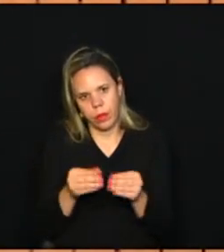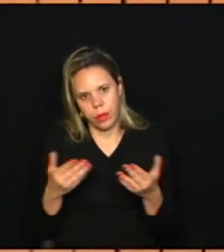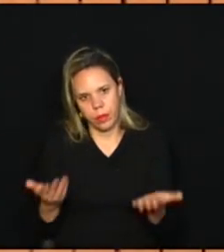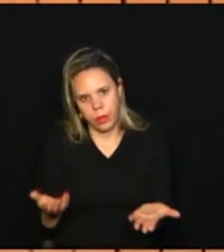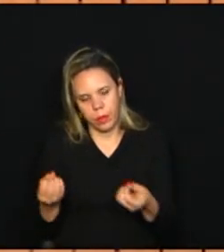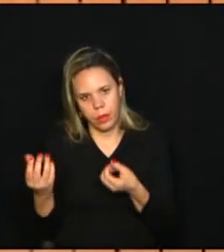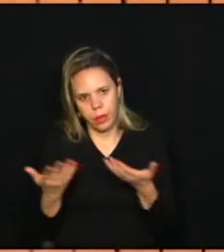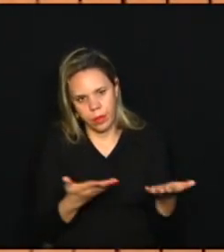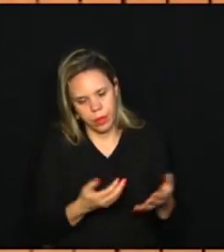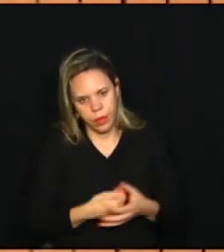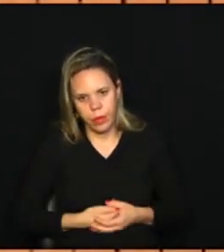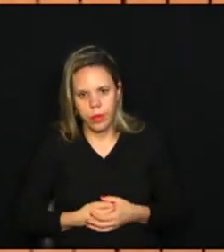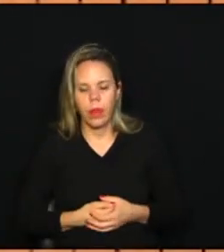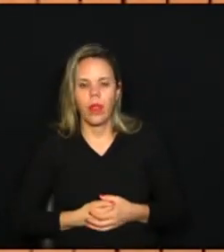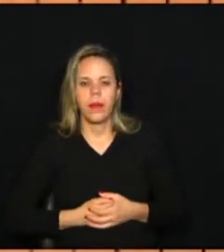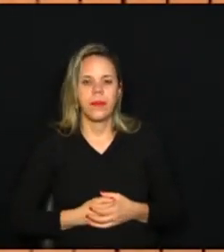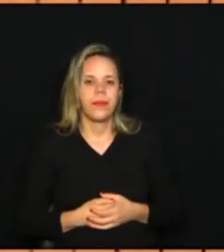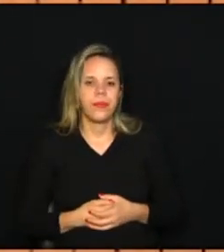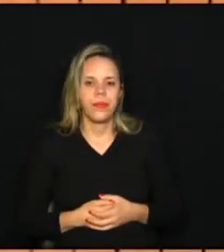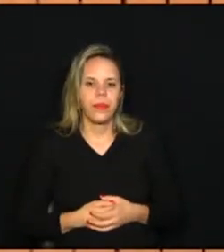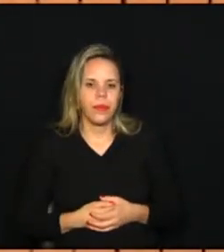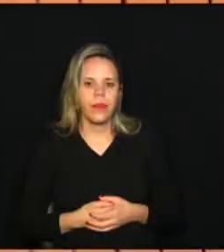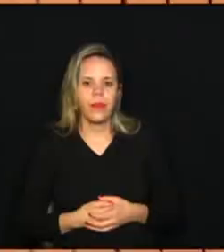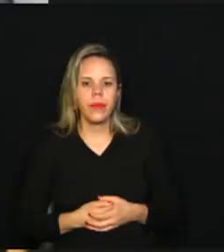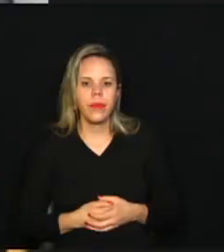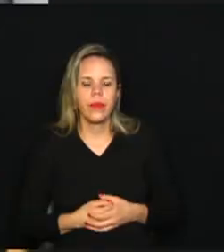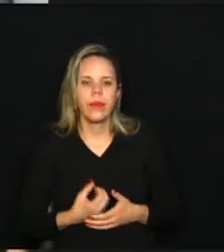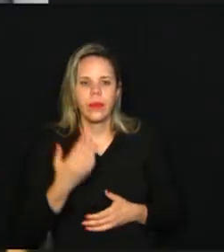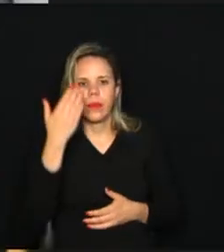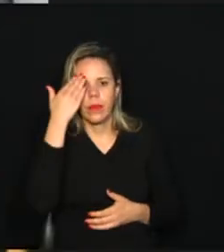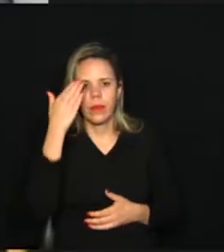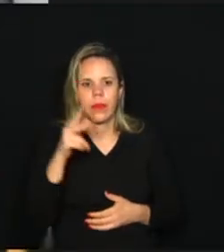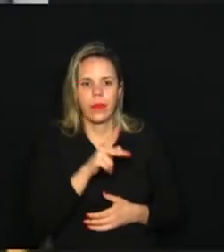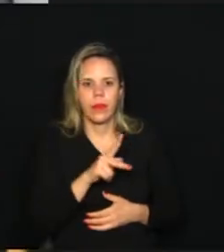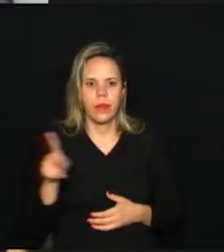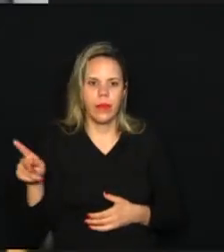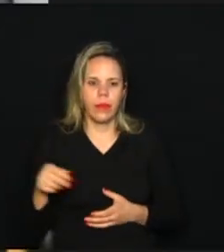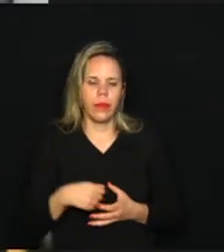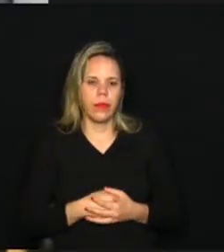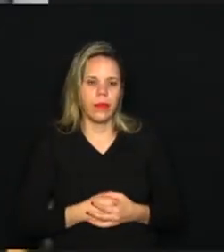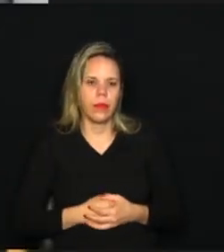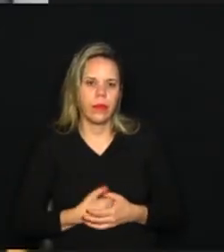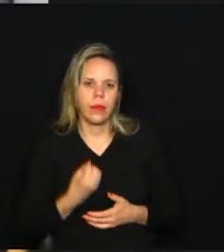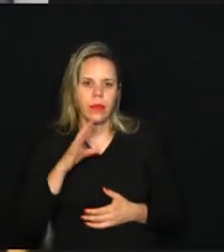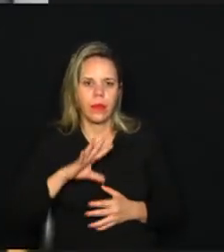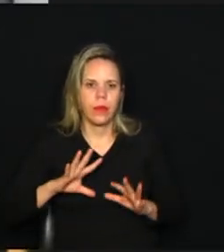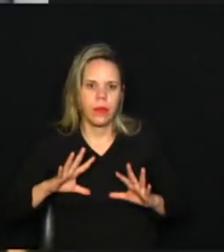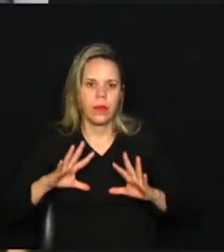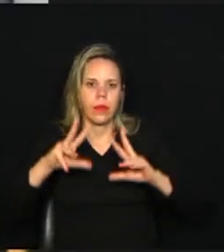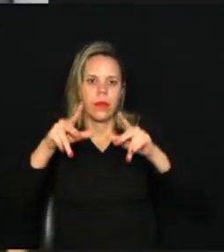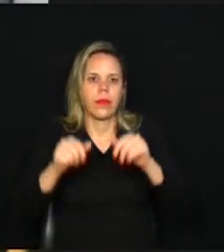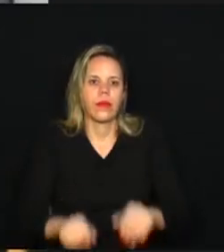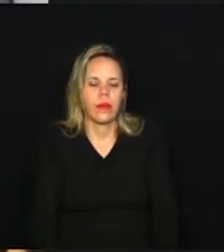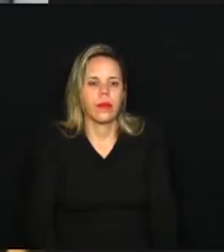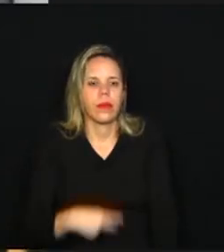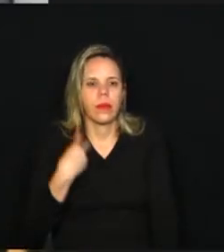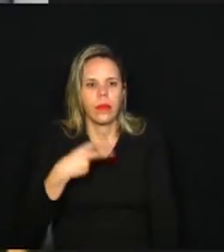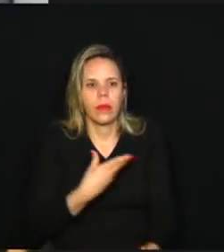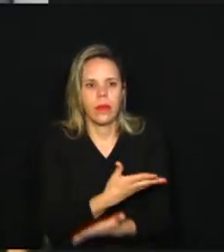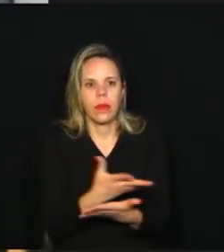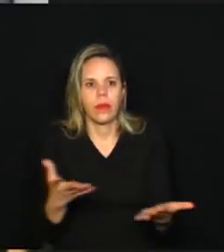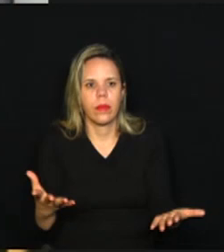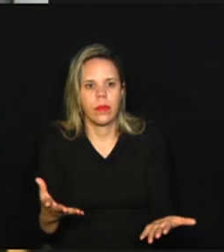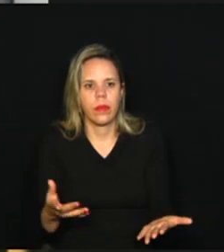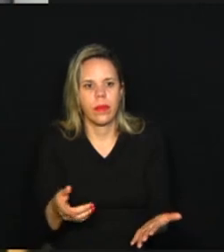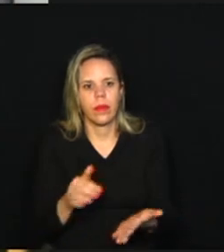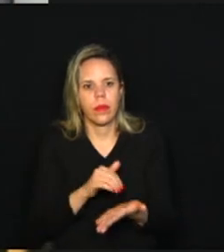muito bem-vindo. Bom, obrigado, presidente. Boa tarde a todas e todos, os vereadores e os